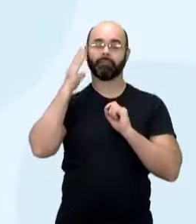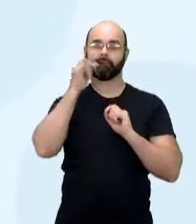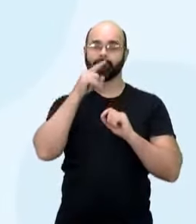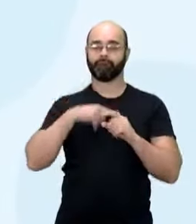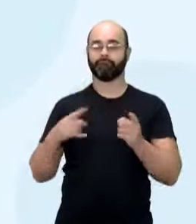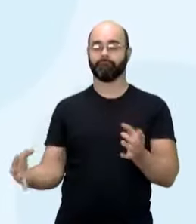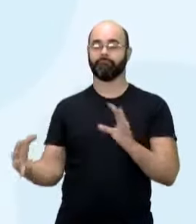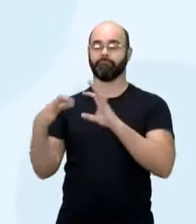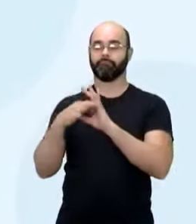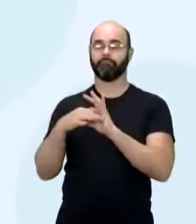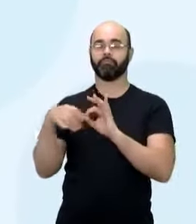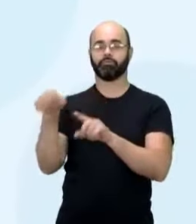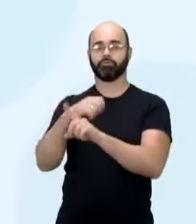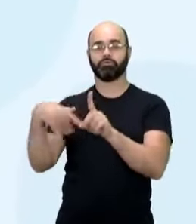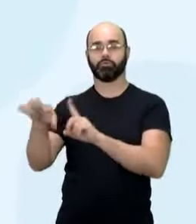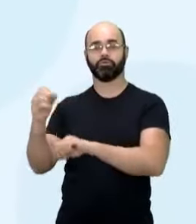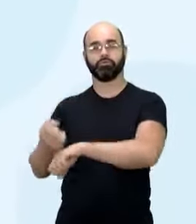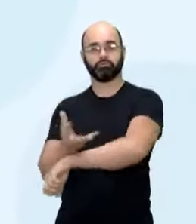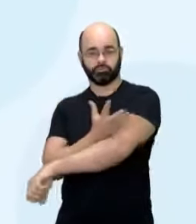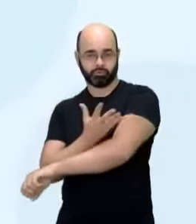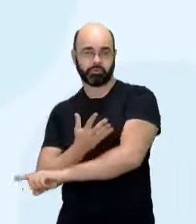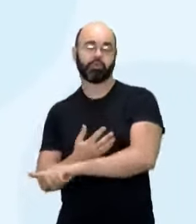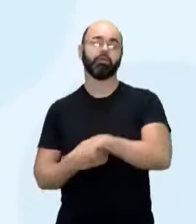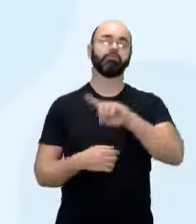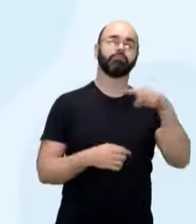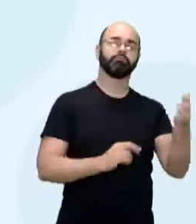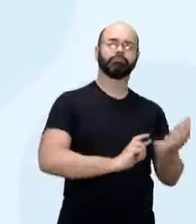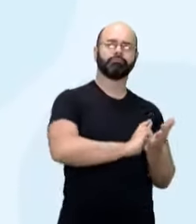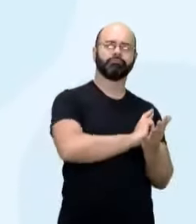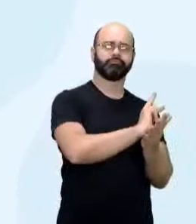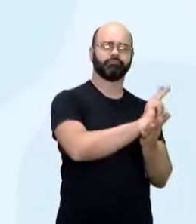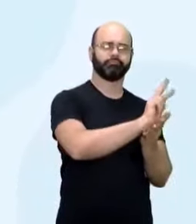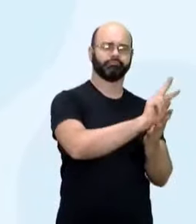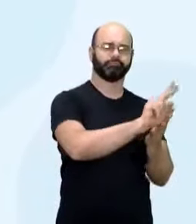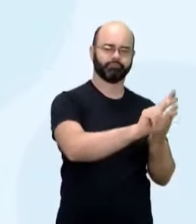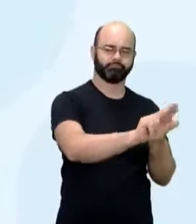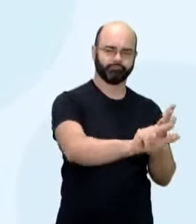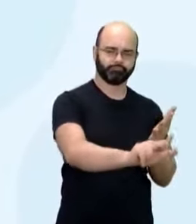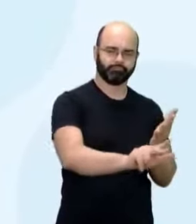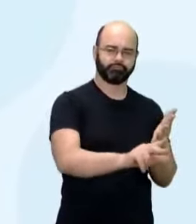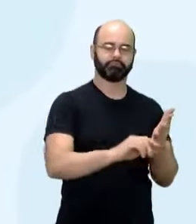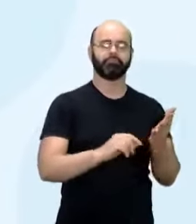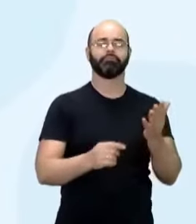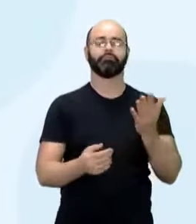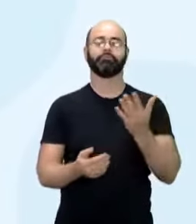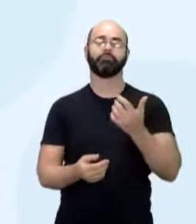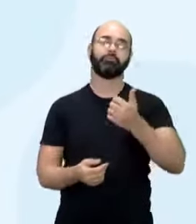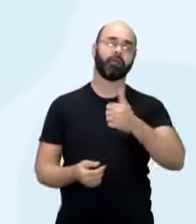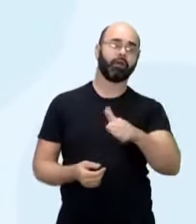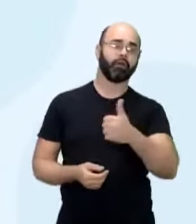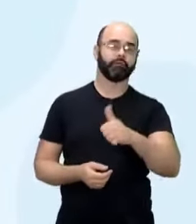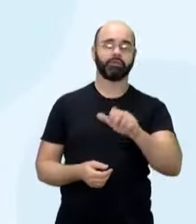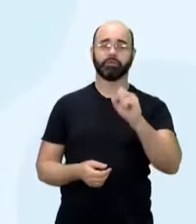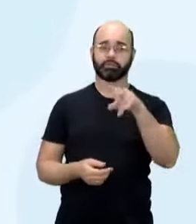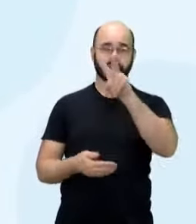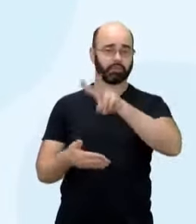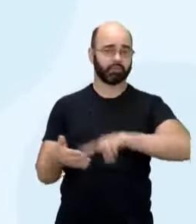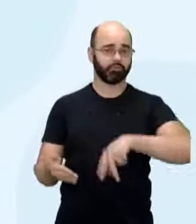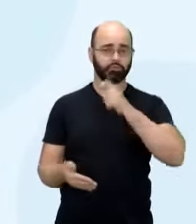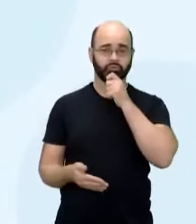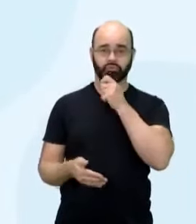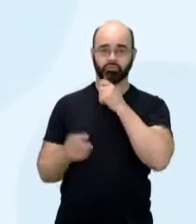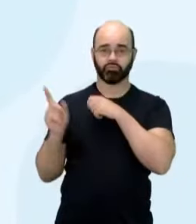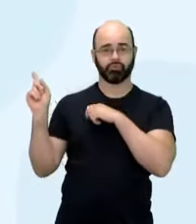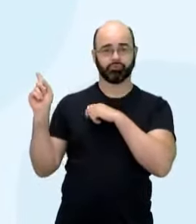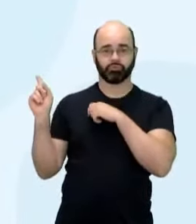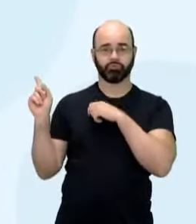socioemocional com outros instrumentos que a gente tem e ferramentas para esse momento da avaliação. Quem ainda não leu esse material do